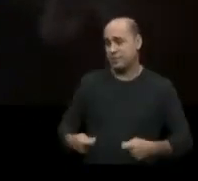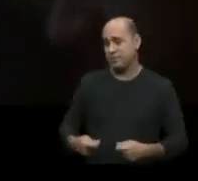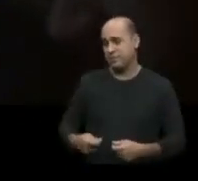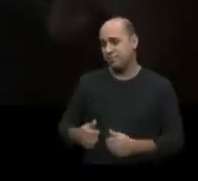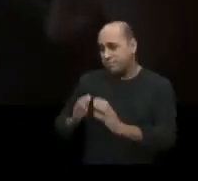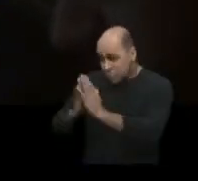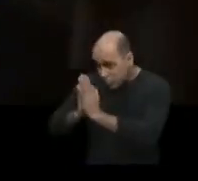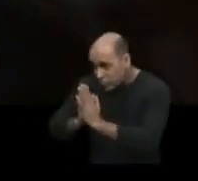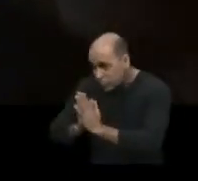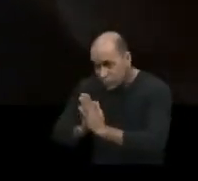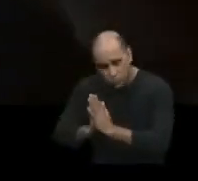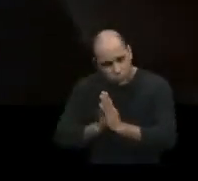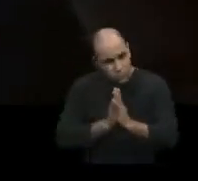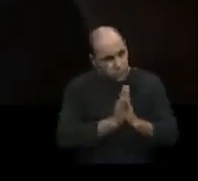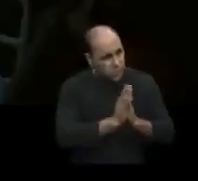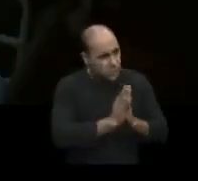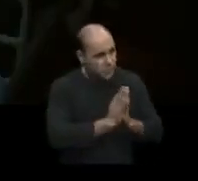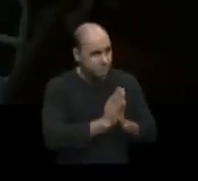Vamos orar.